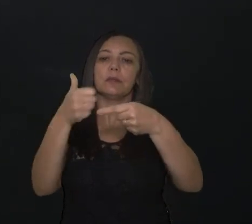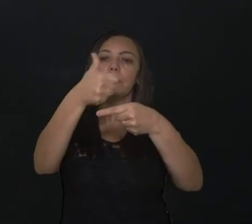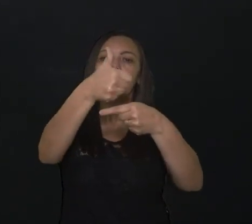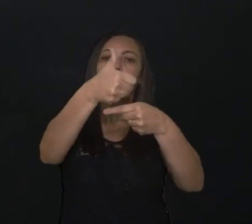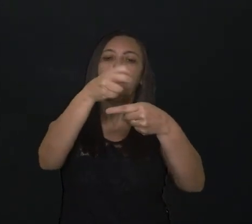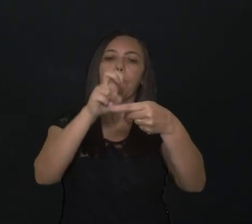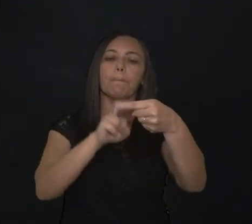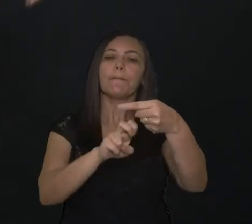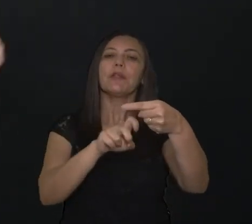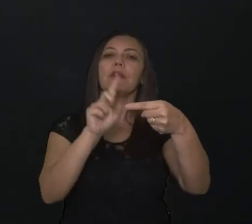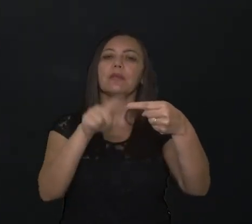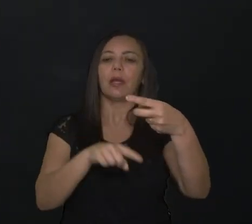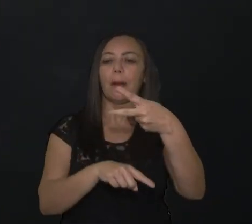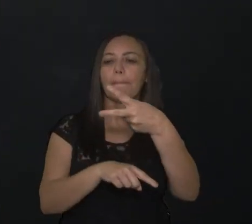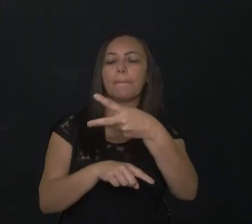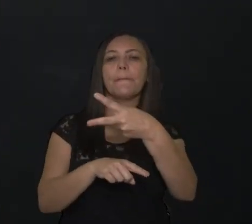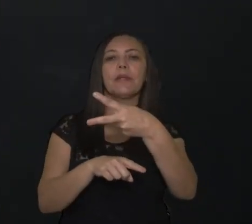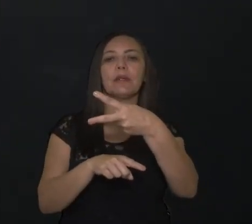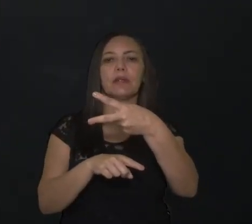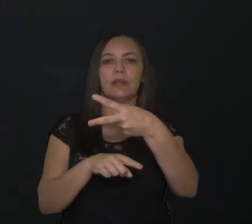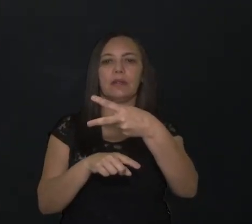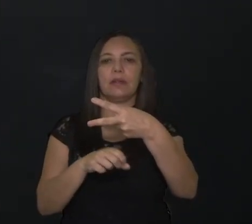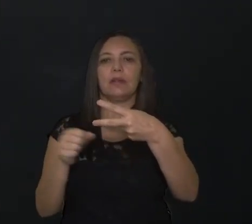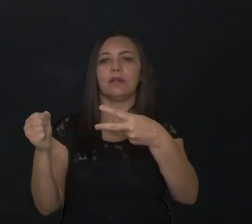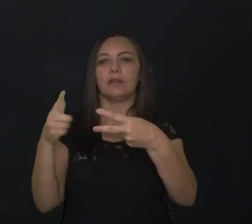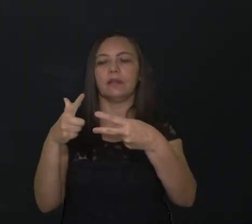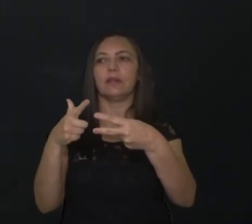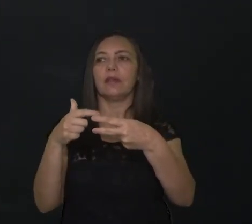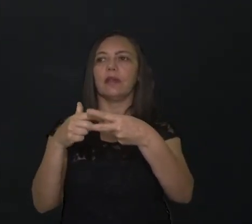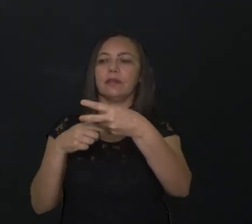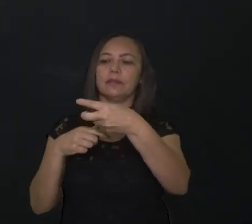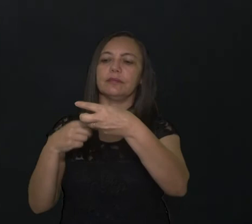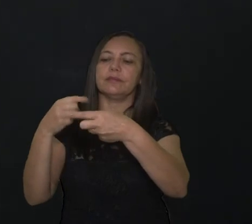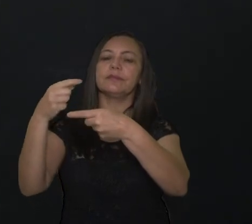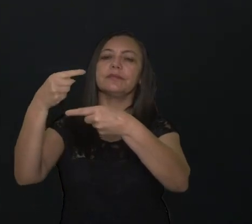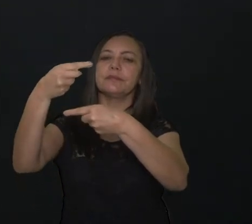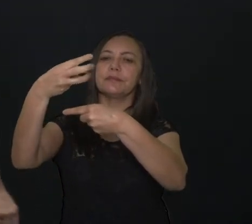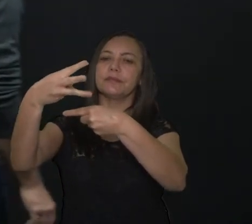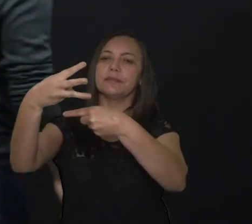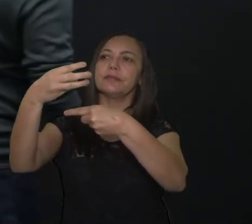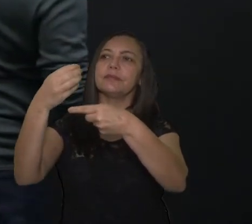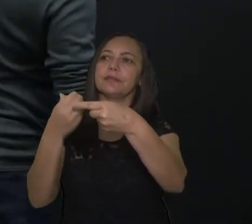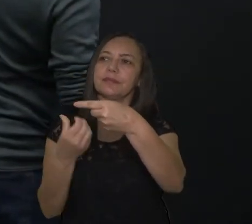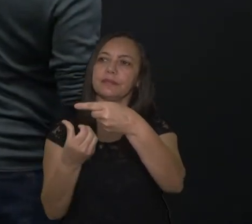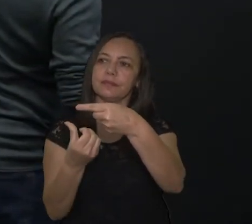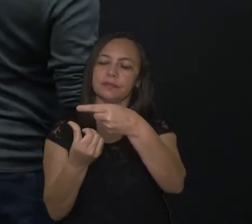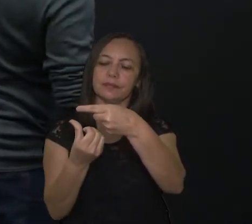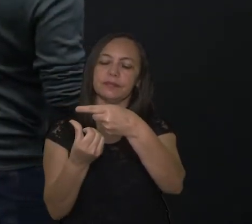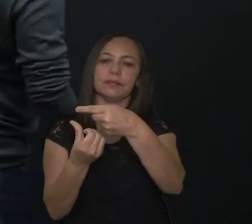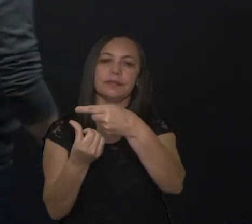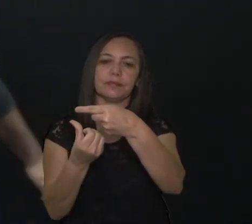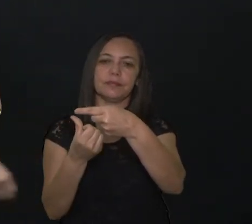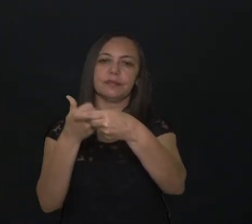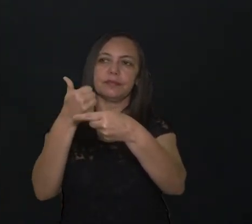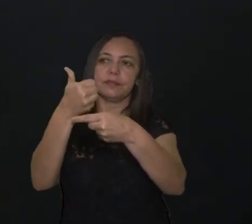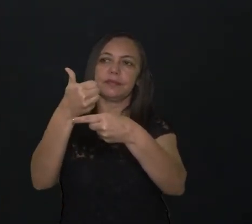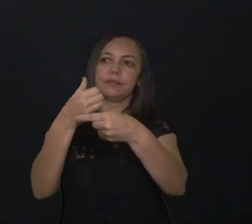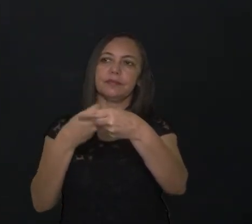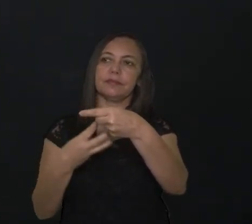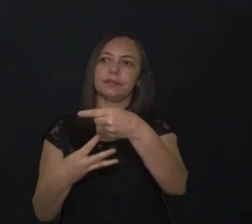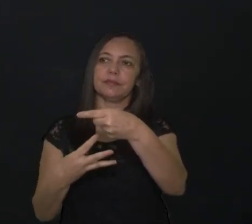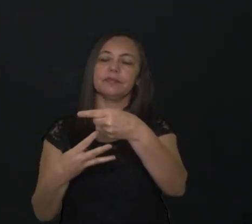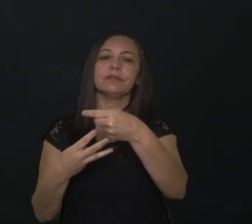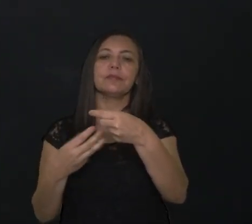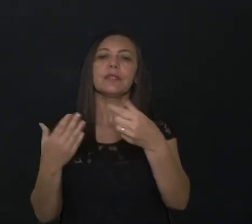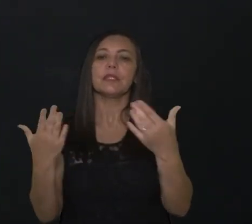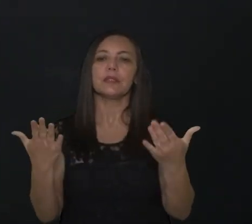1 quinto será menor do que 3 meios, tá bom? Então, 1 quinto será menor do que 3